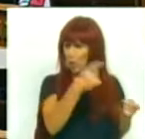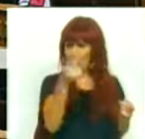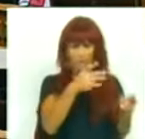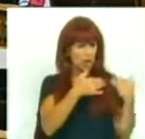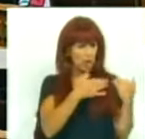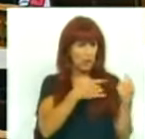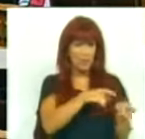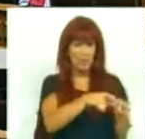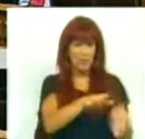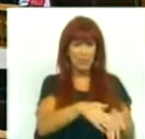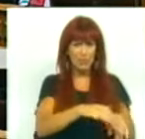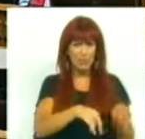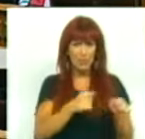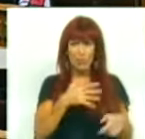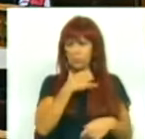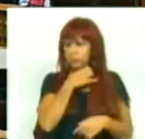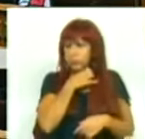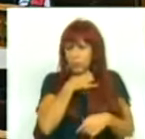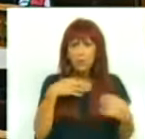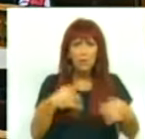próprios responsáveis pelo